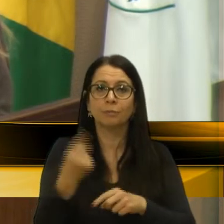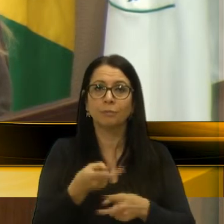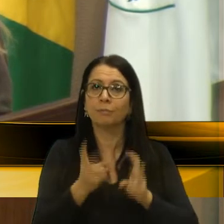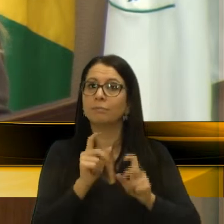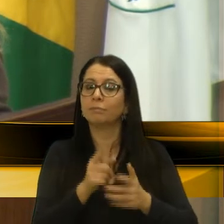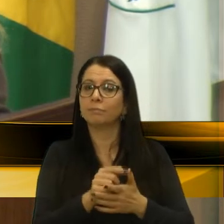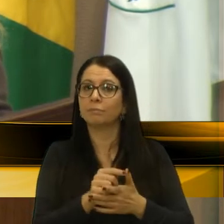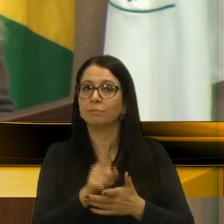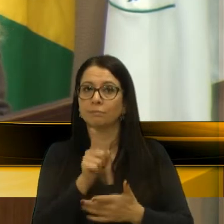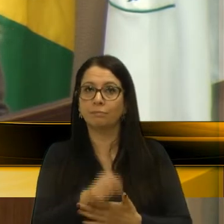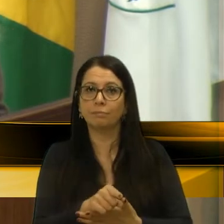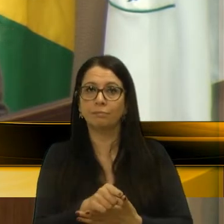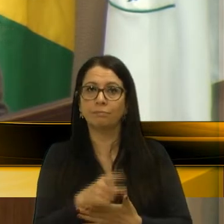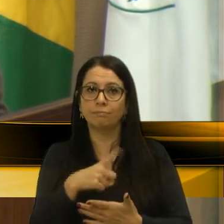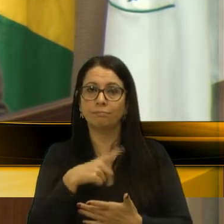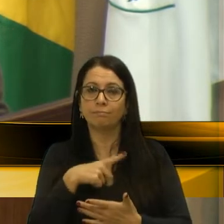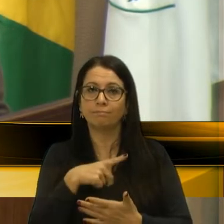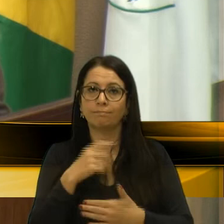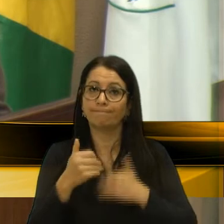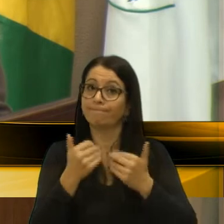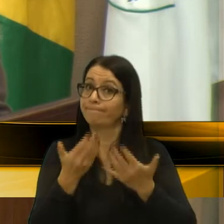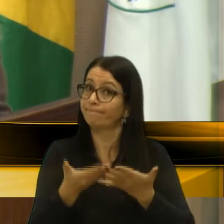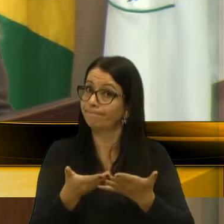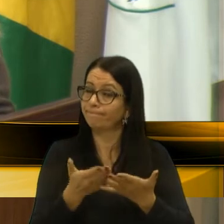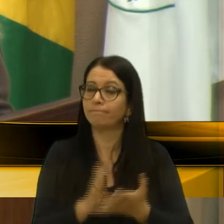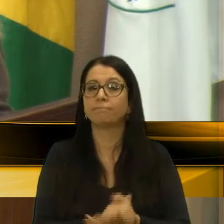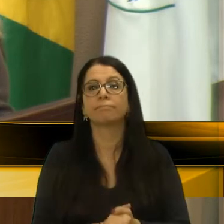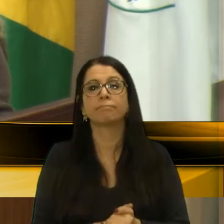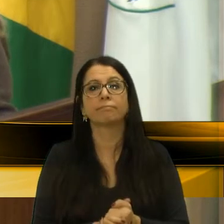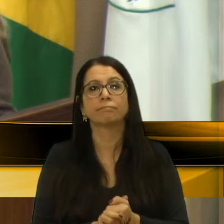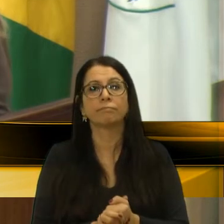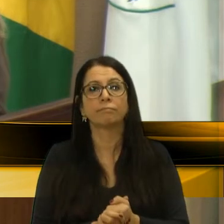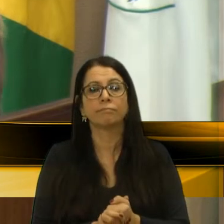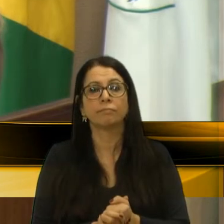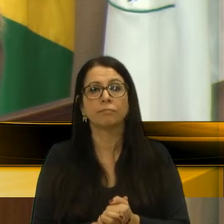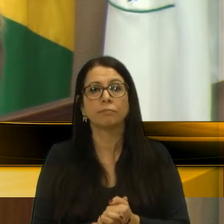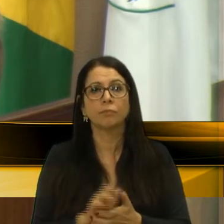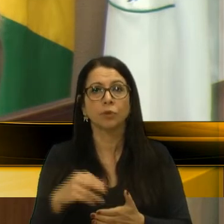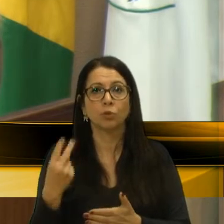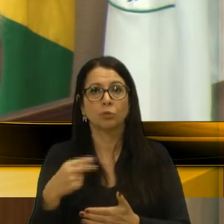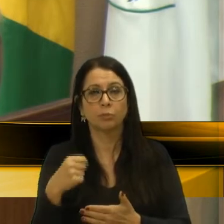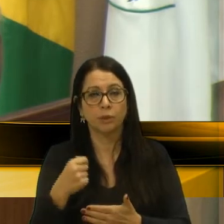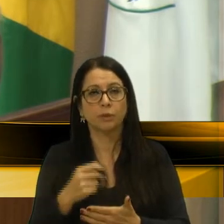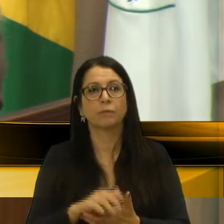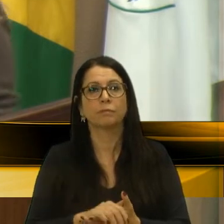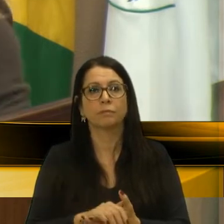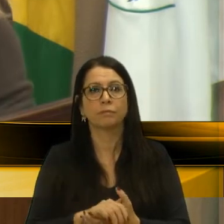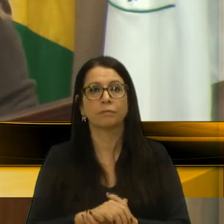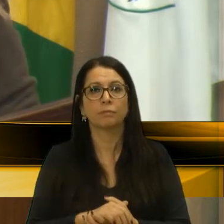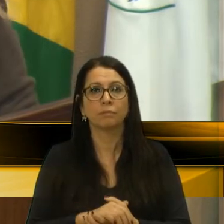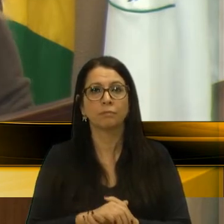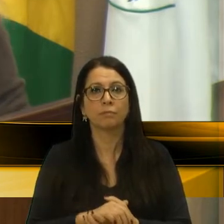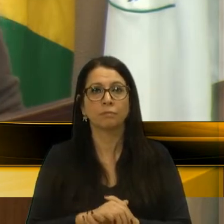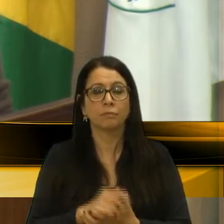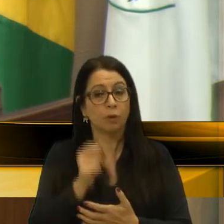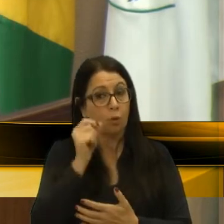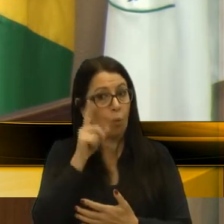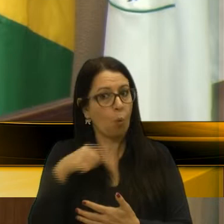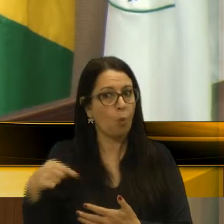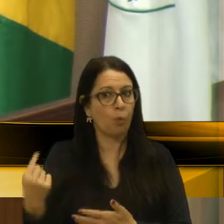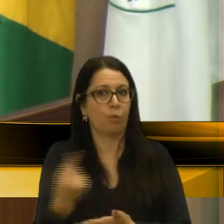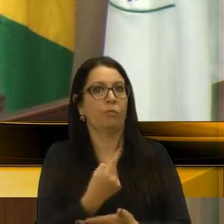percebe que isso teve uma certa evolução. Né? Então, nós precisamos acordar,